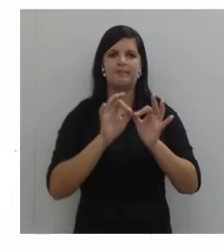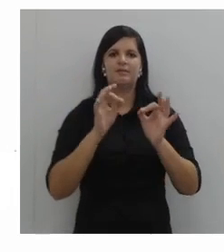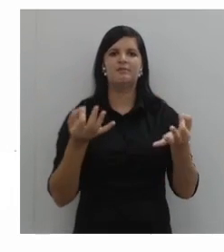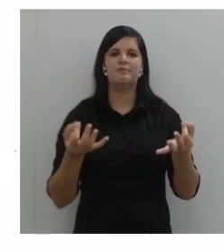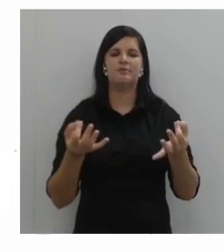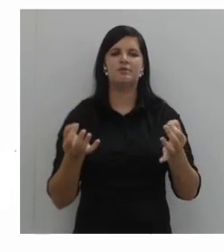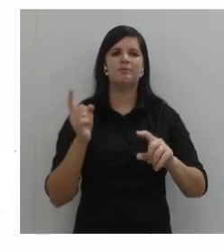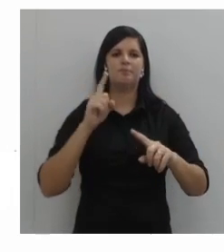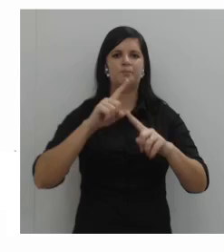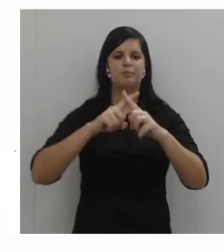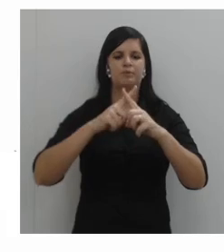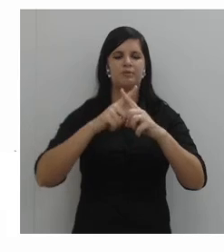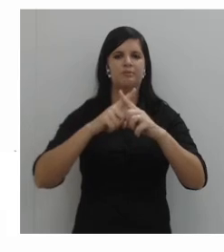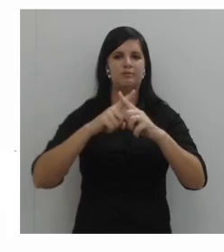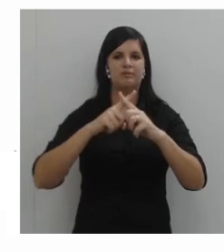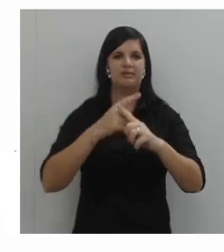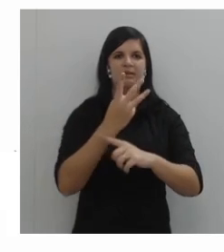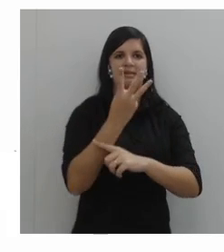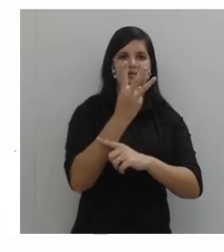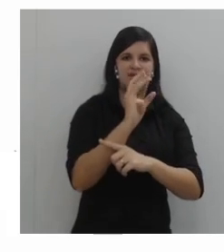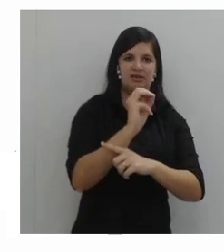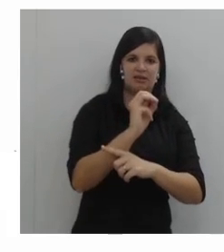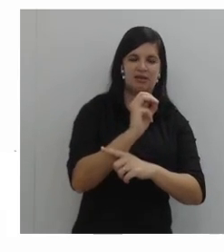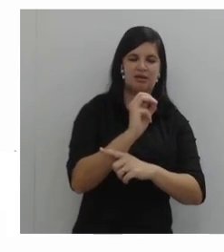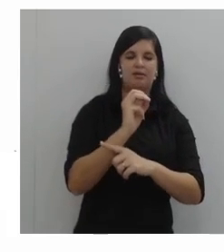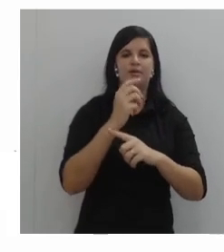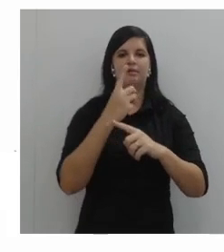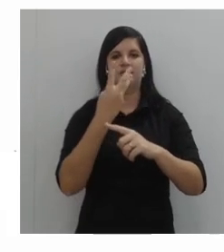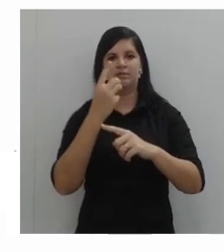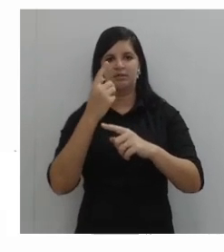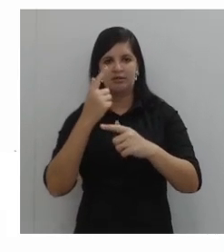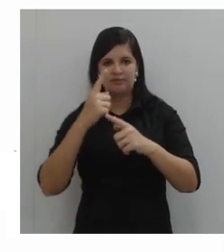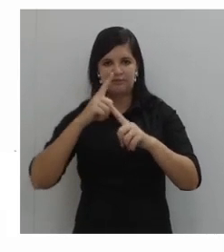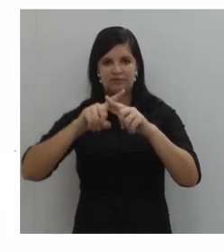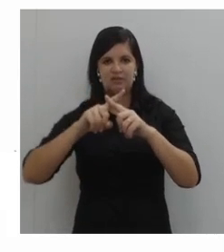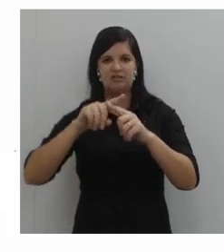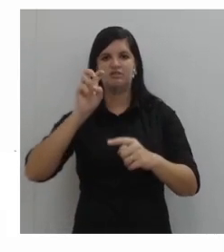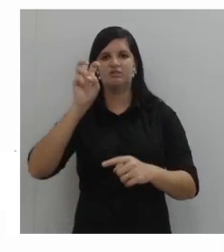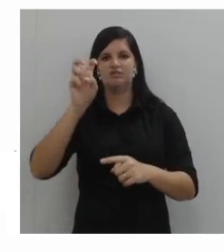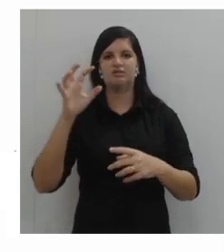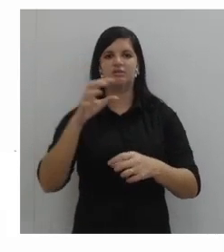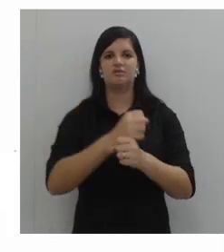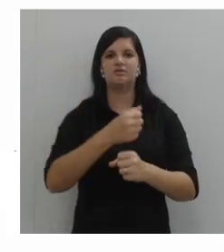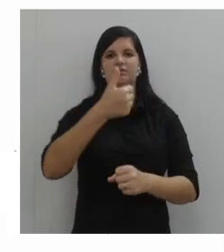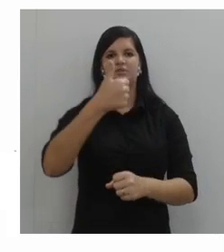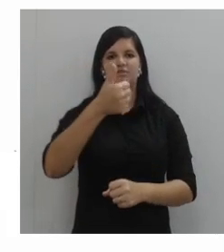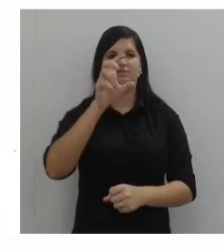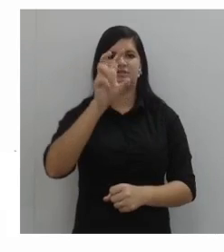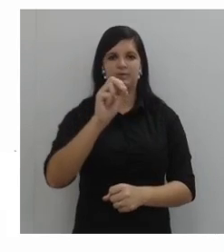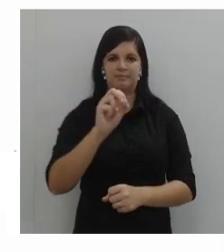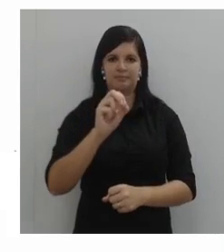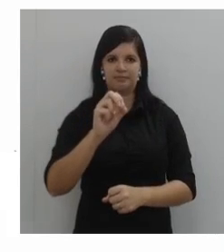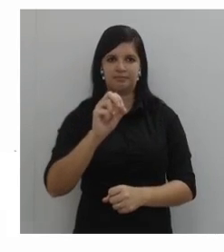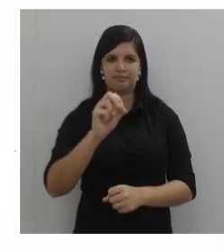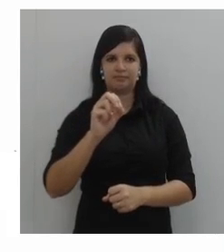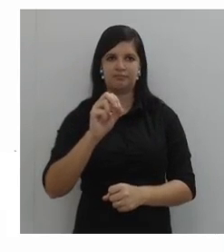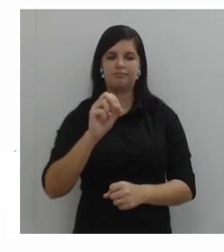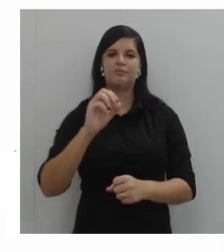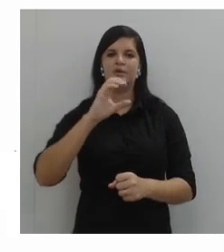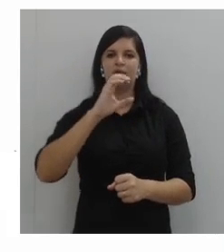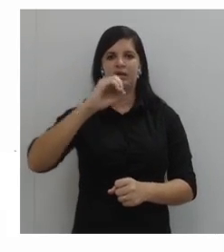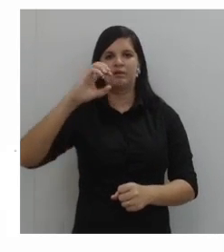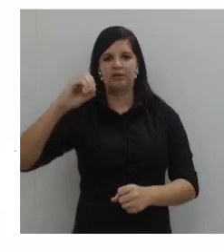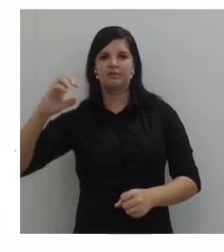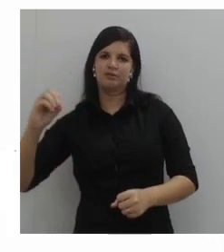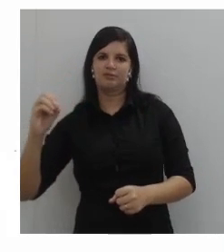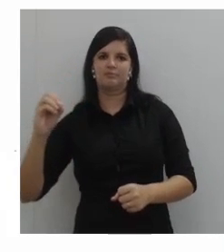Basta multiplicar 30 por 5. Então 30 vezes 5 dá 150. E acrescenta aí os 3 zeros.